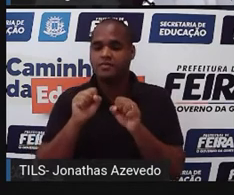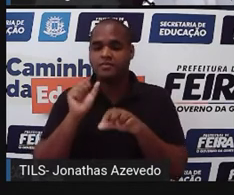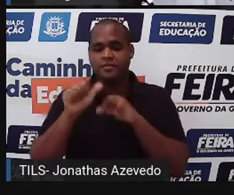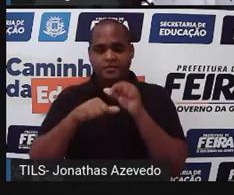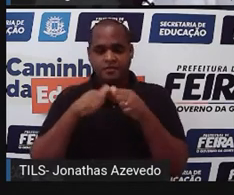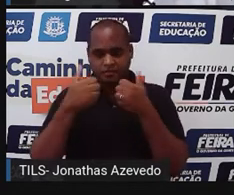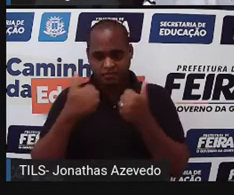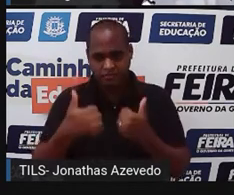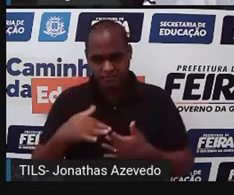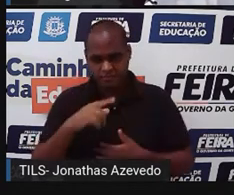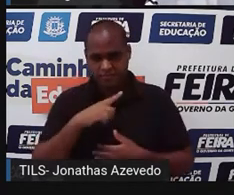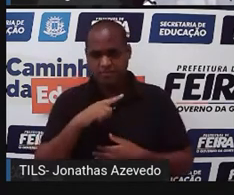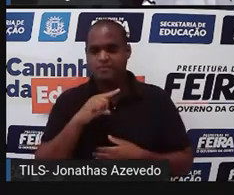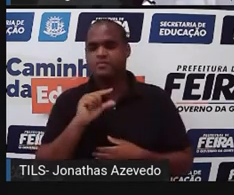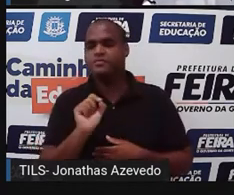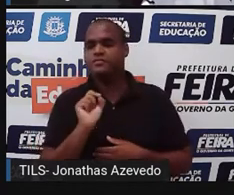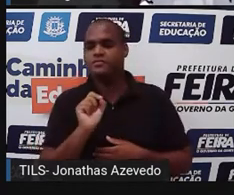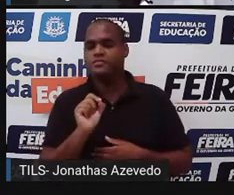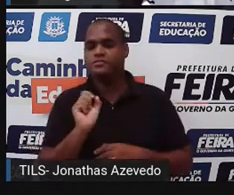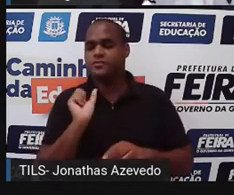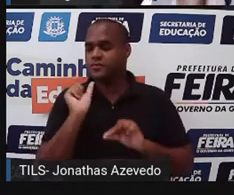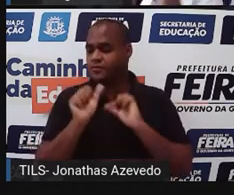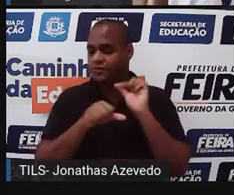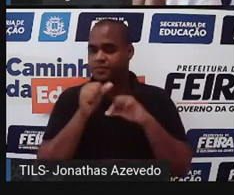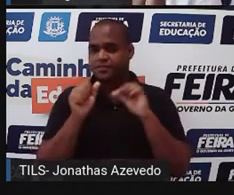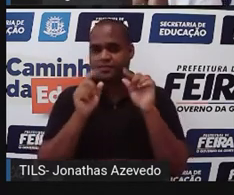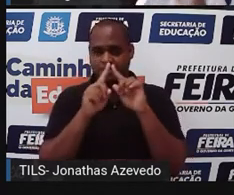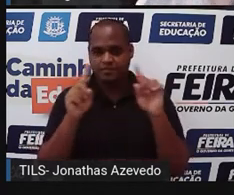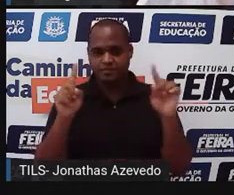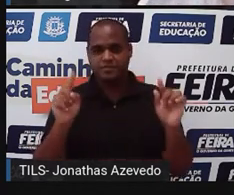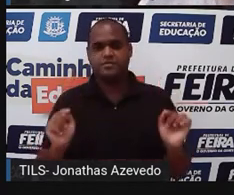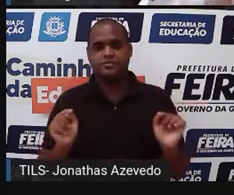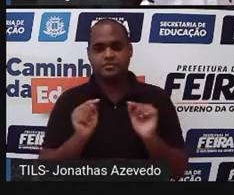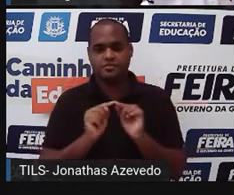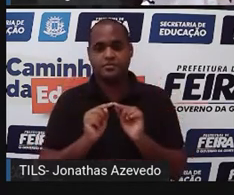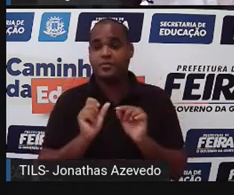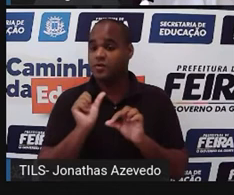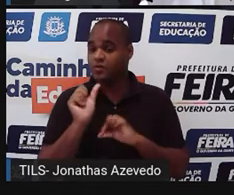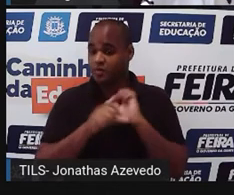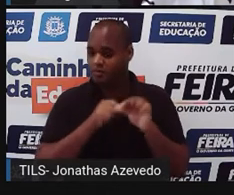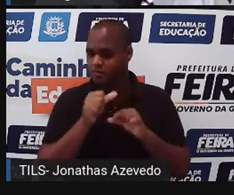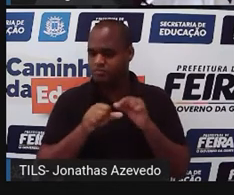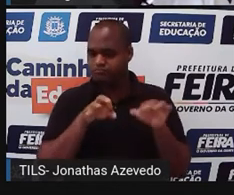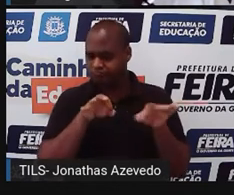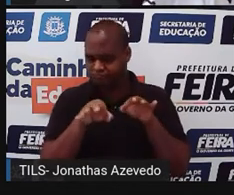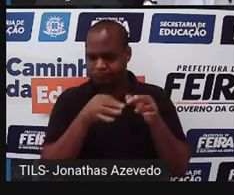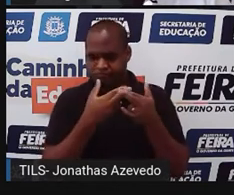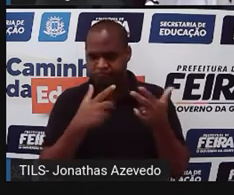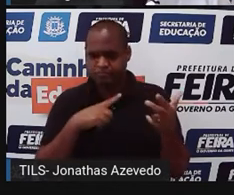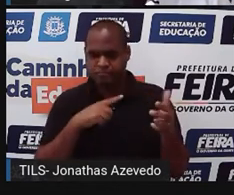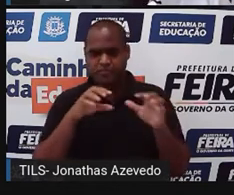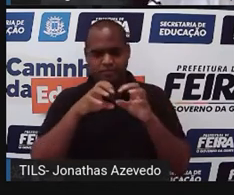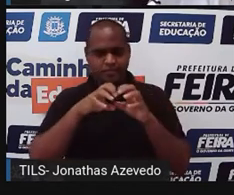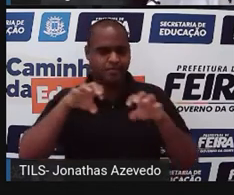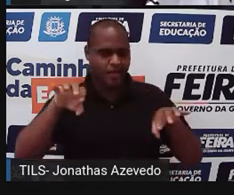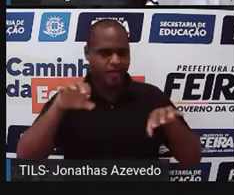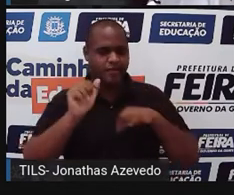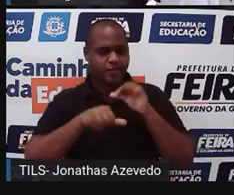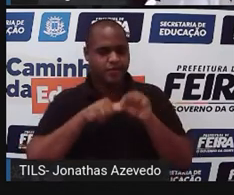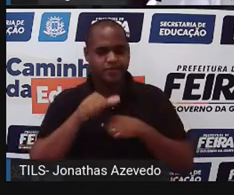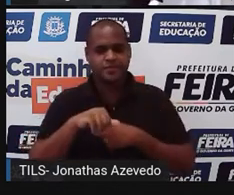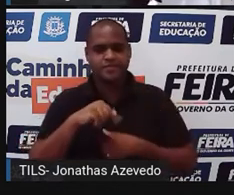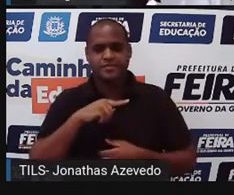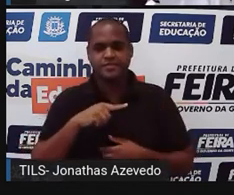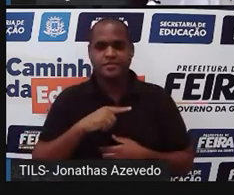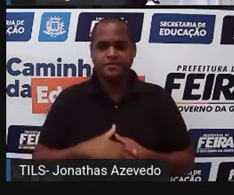ali a figura o retângulo foi dividido foi recortado e foi separado certo e ali tá dizendo